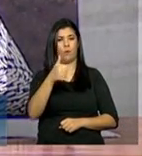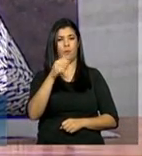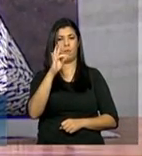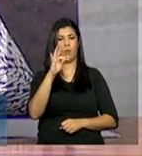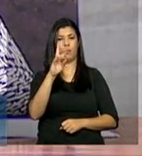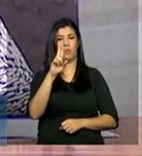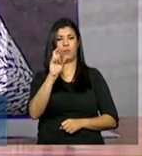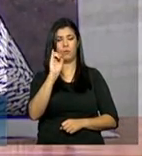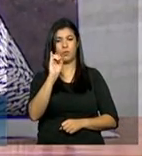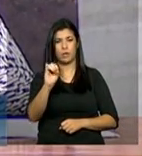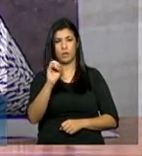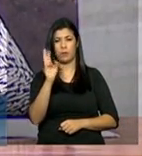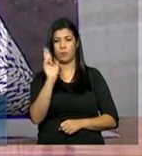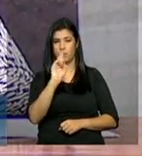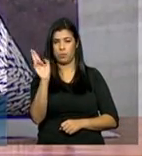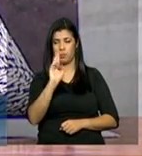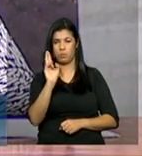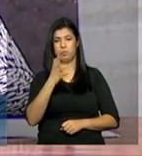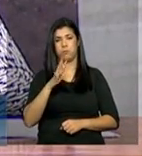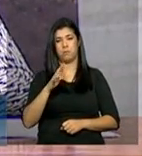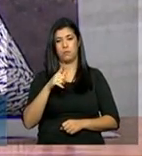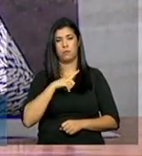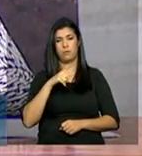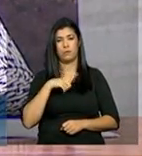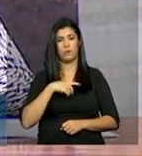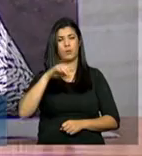R$1,09 trilhão, que é o equivalente a